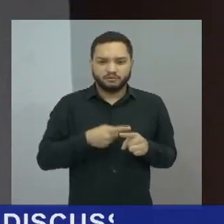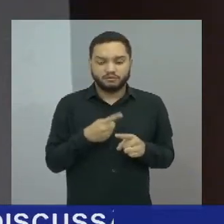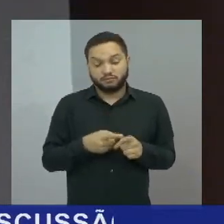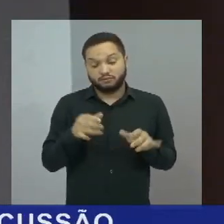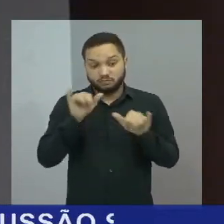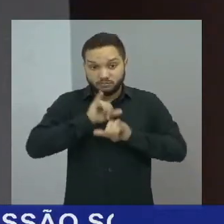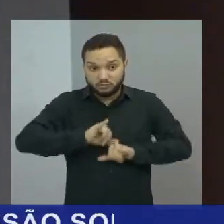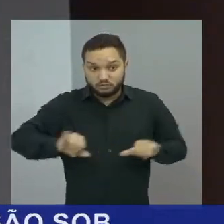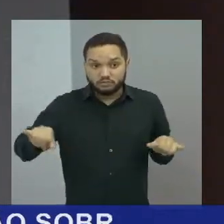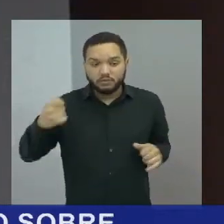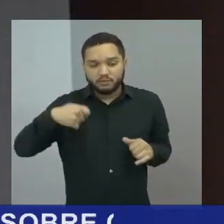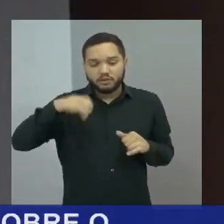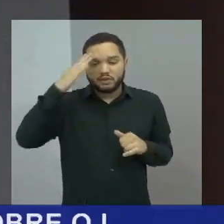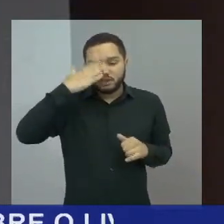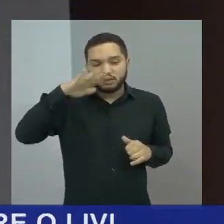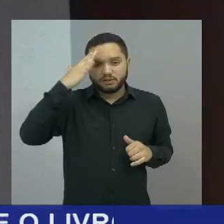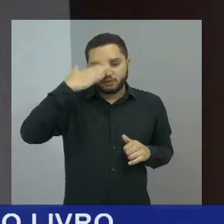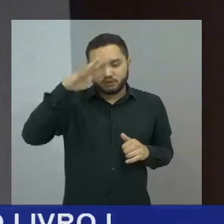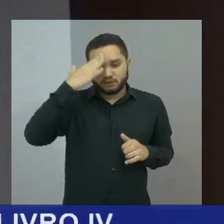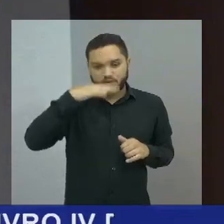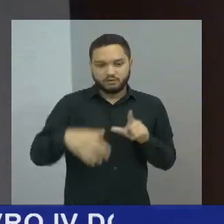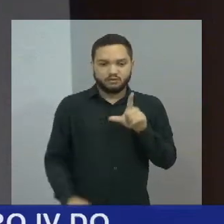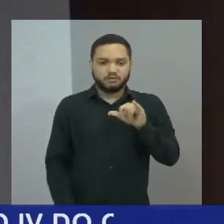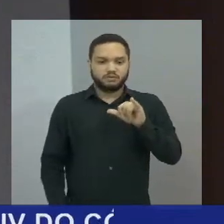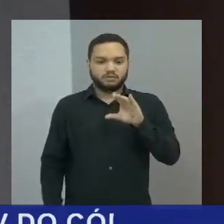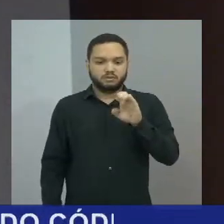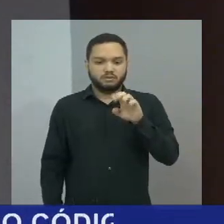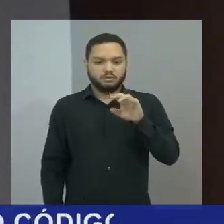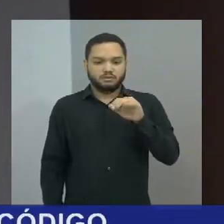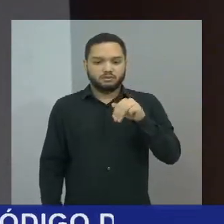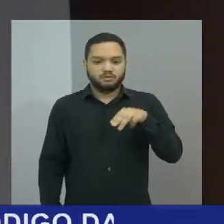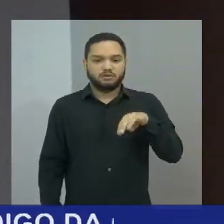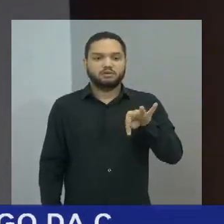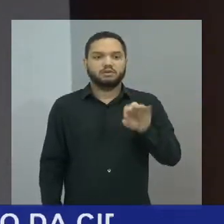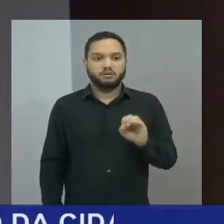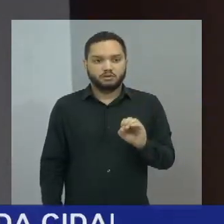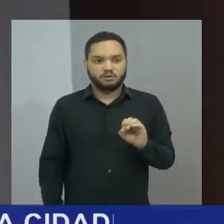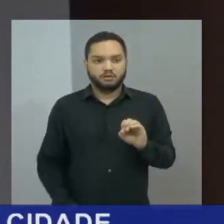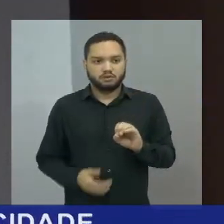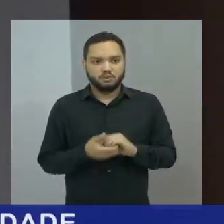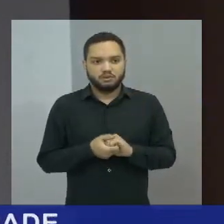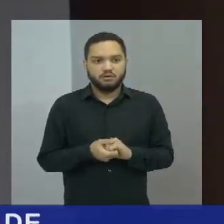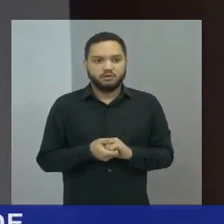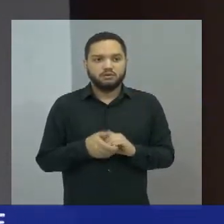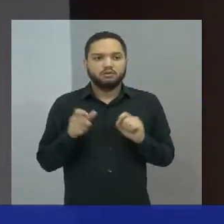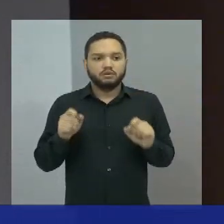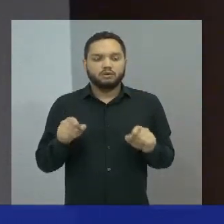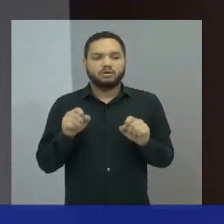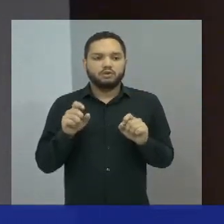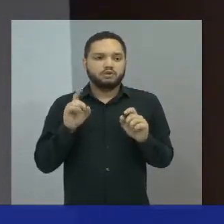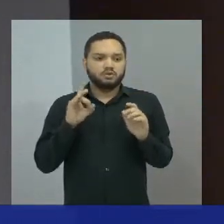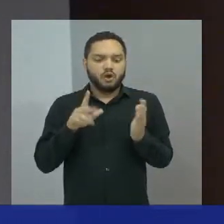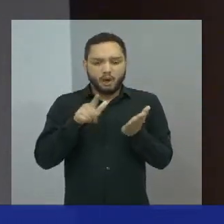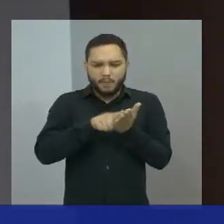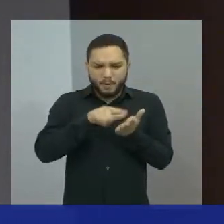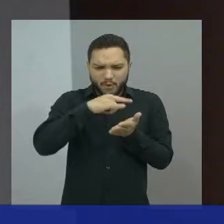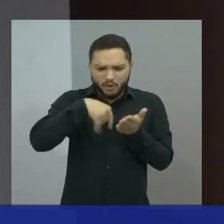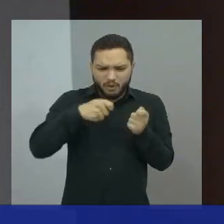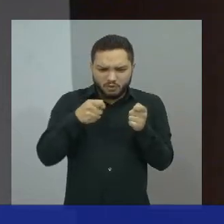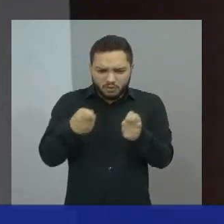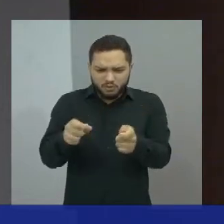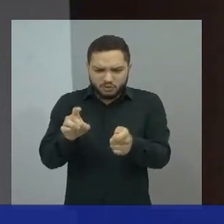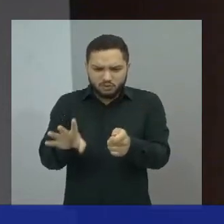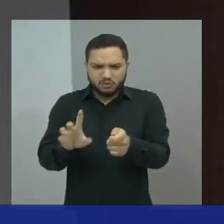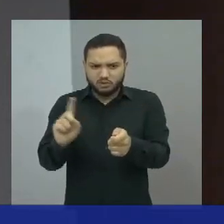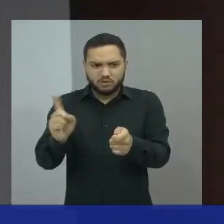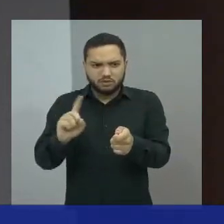ciência, entendam isso. O licenciamento é muito mais do que um papel que a pessoa recebe.